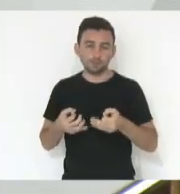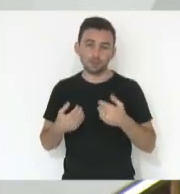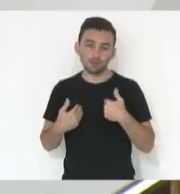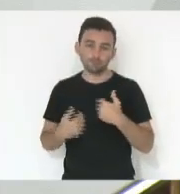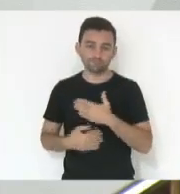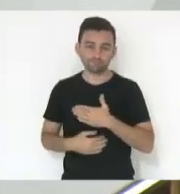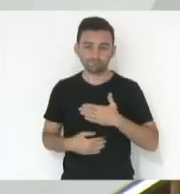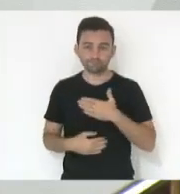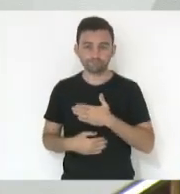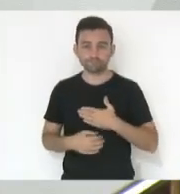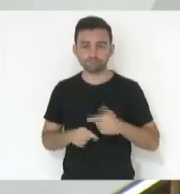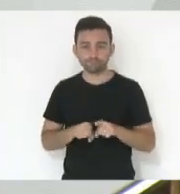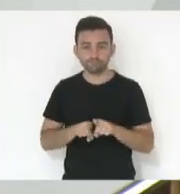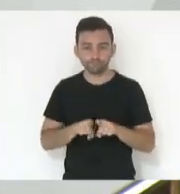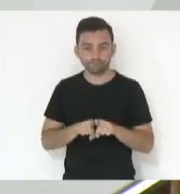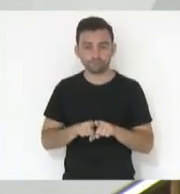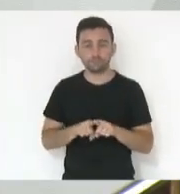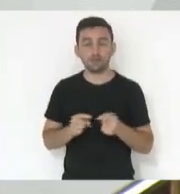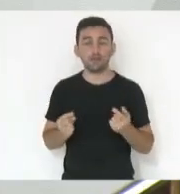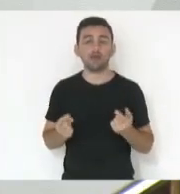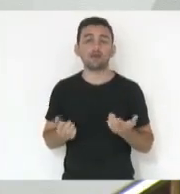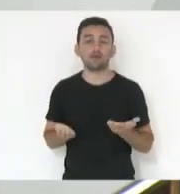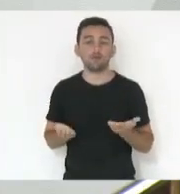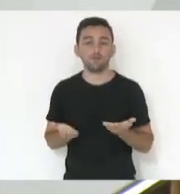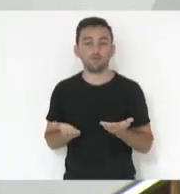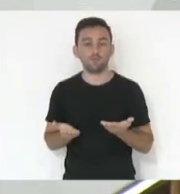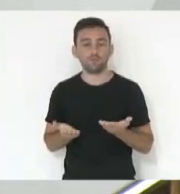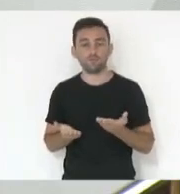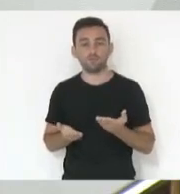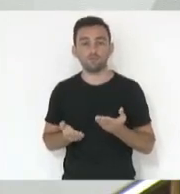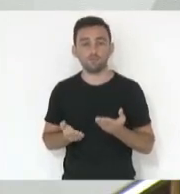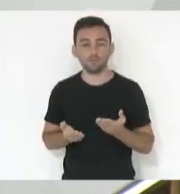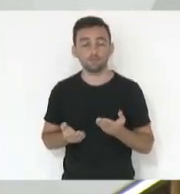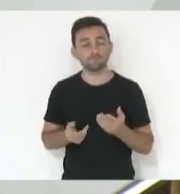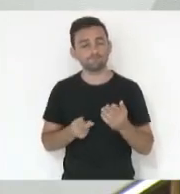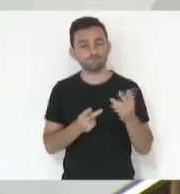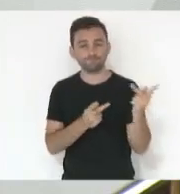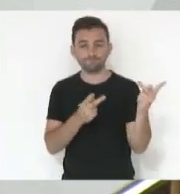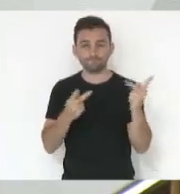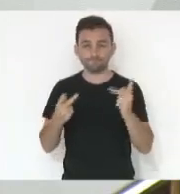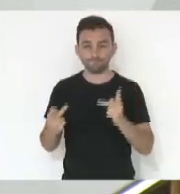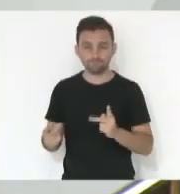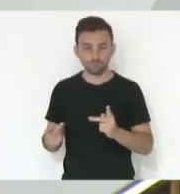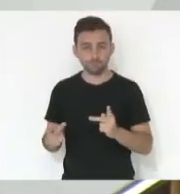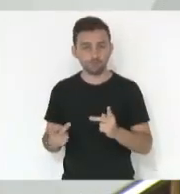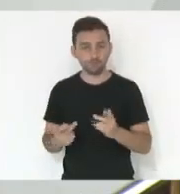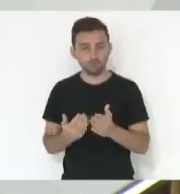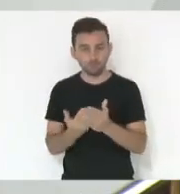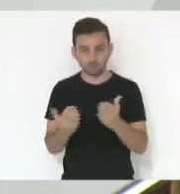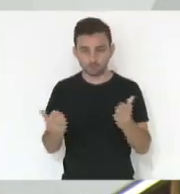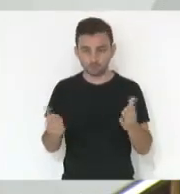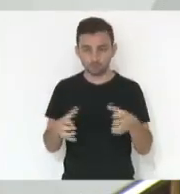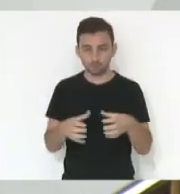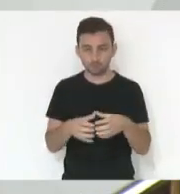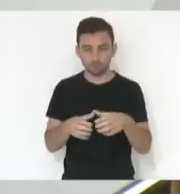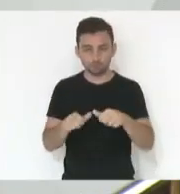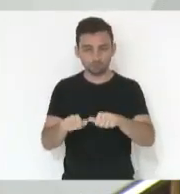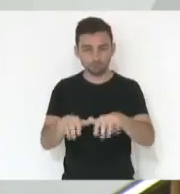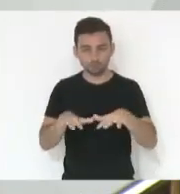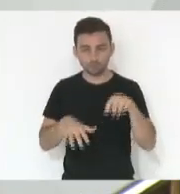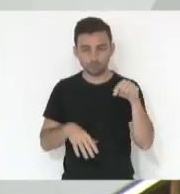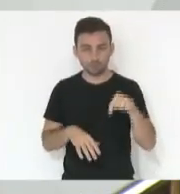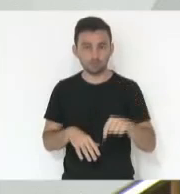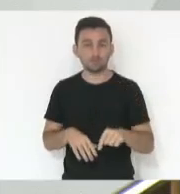também aqui de fazer um convite a todo o Parlamento e à